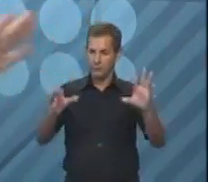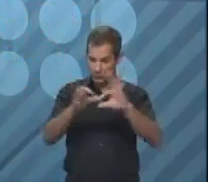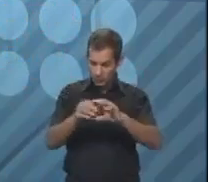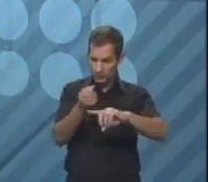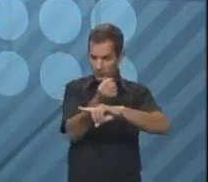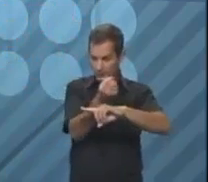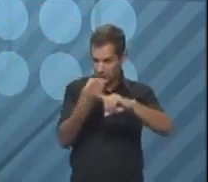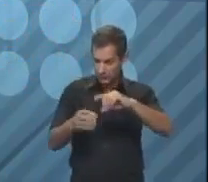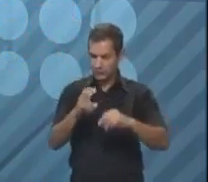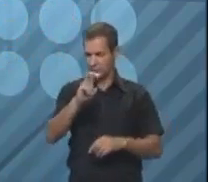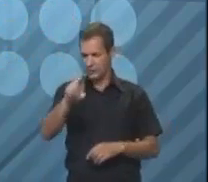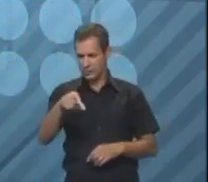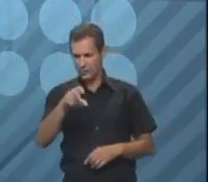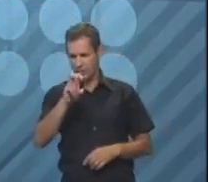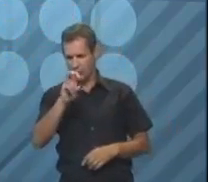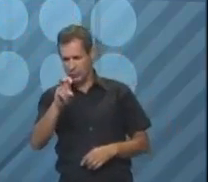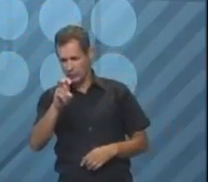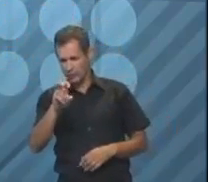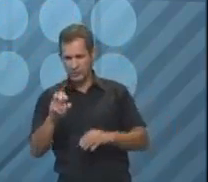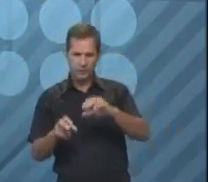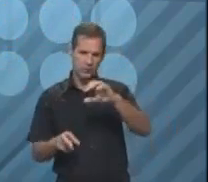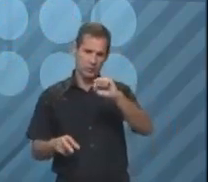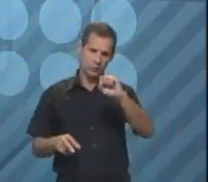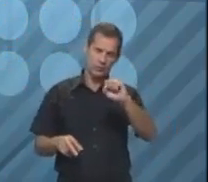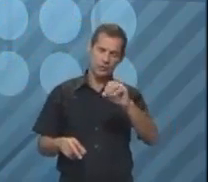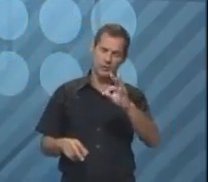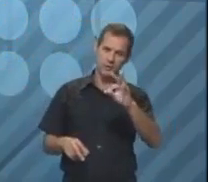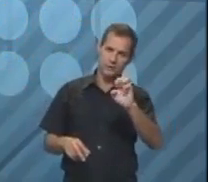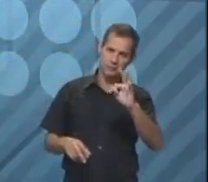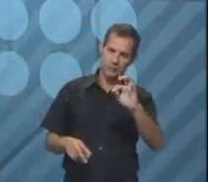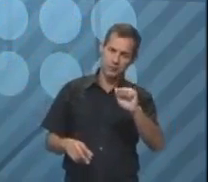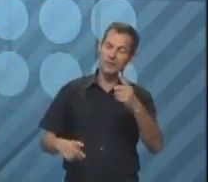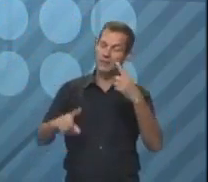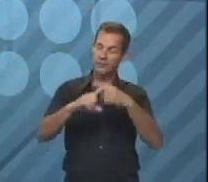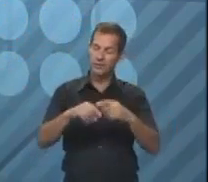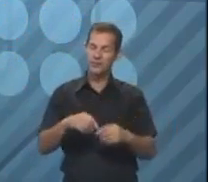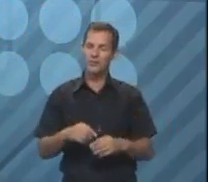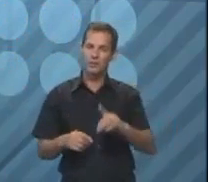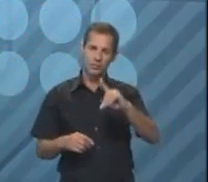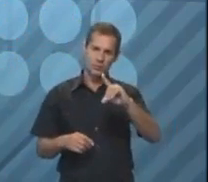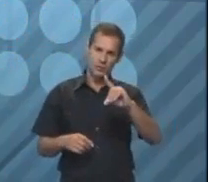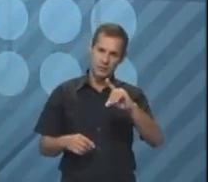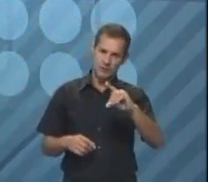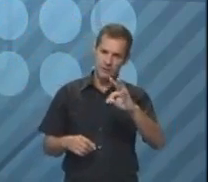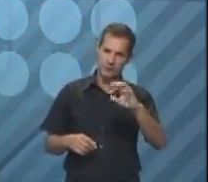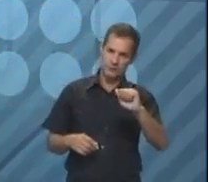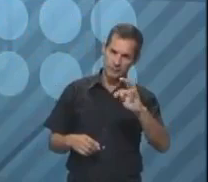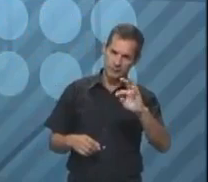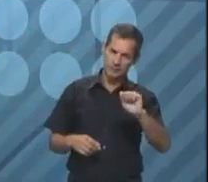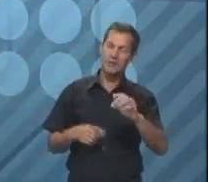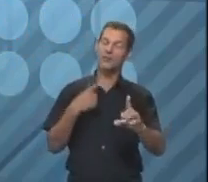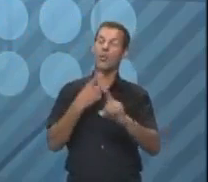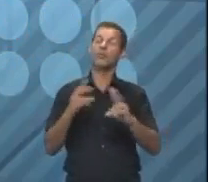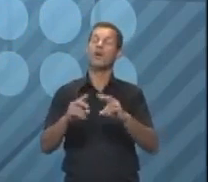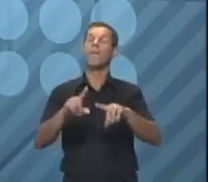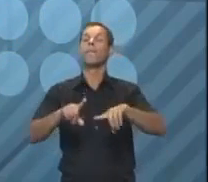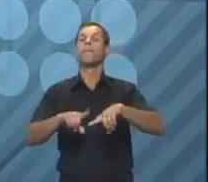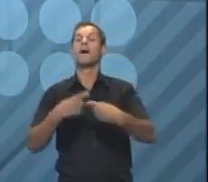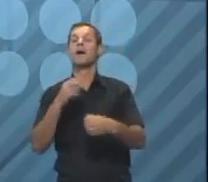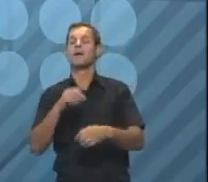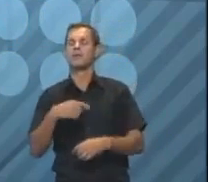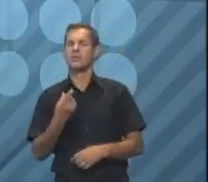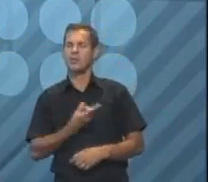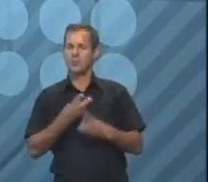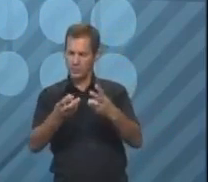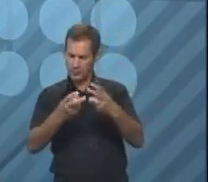uma função 5,5 cosseno de θ vezes o nosso dθ, né? Que nós vamos descobrir quem é. Mas